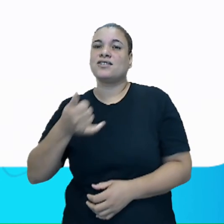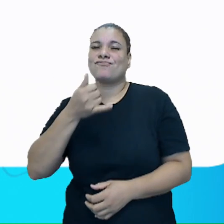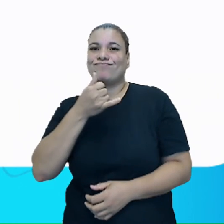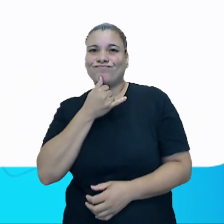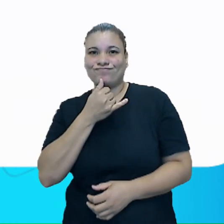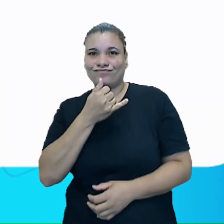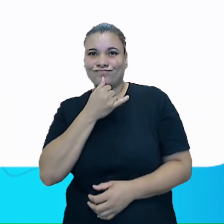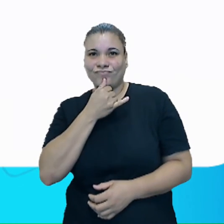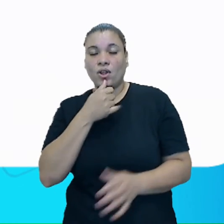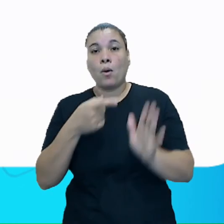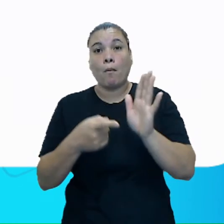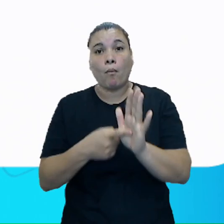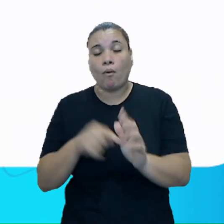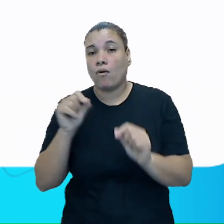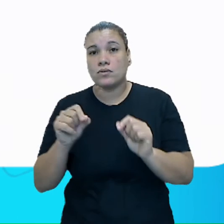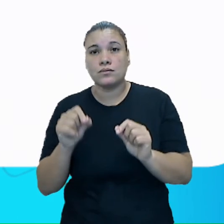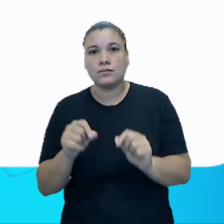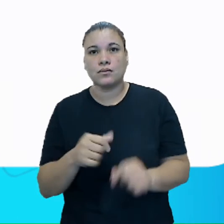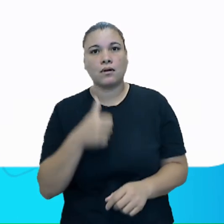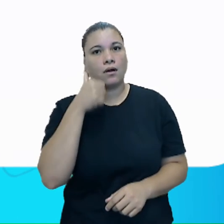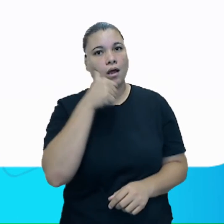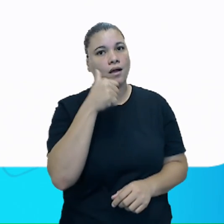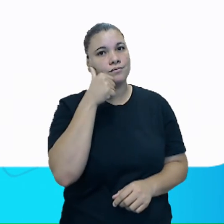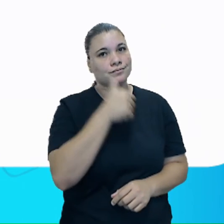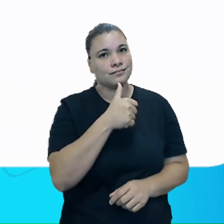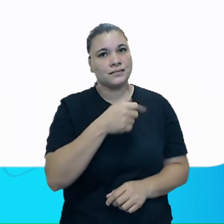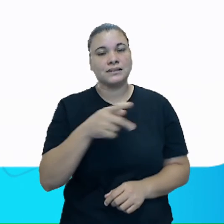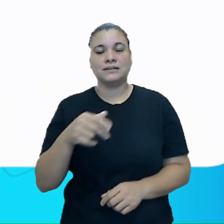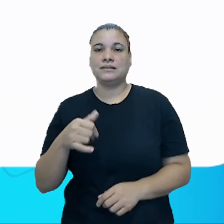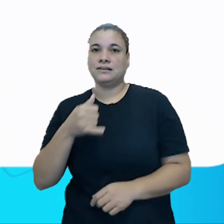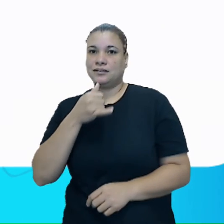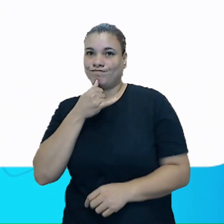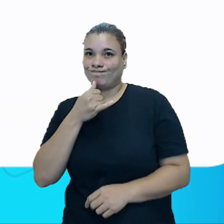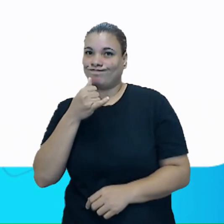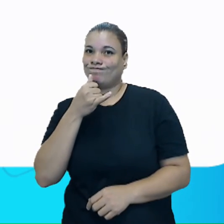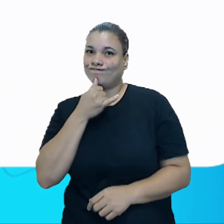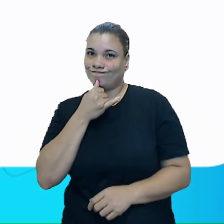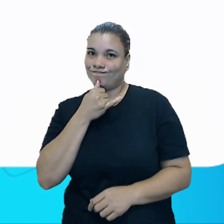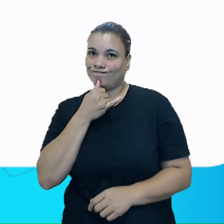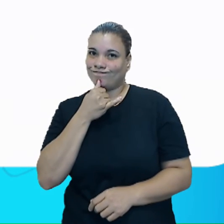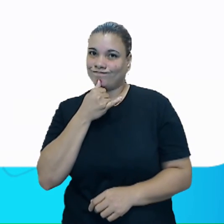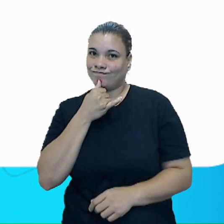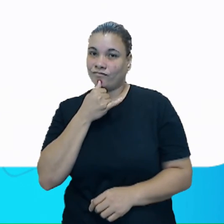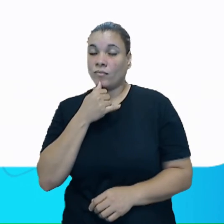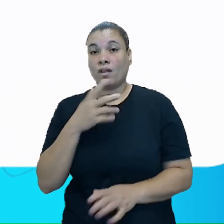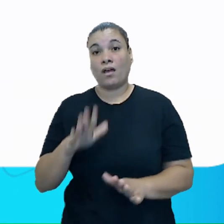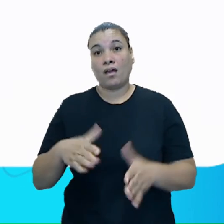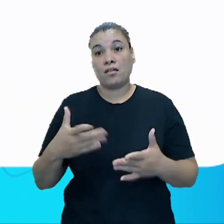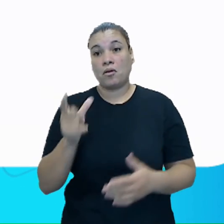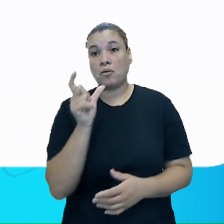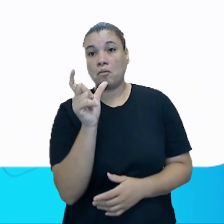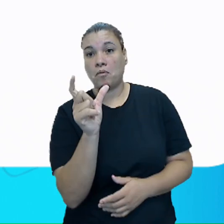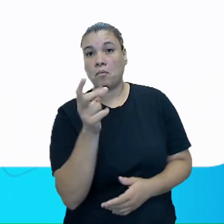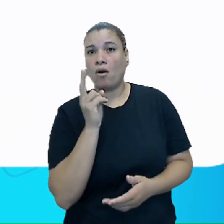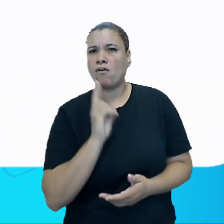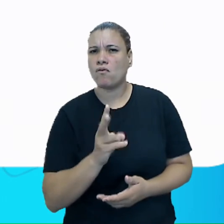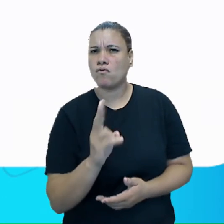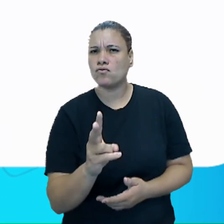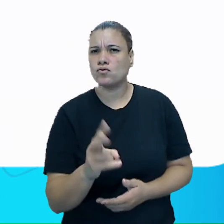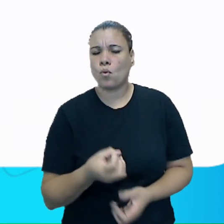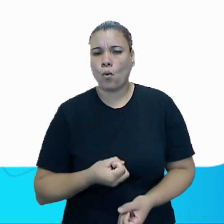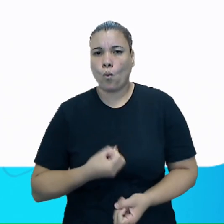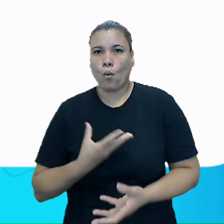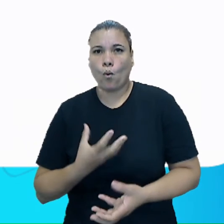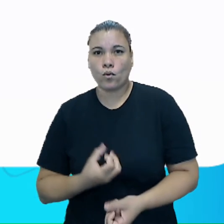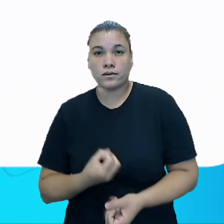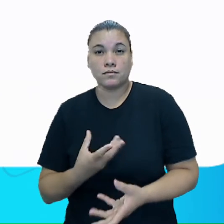Também não é predicado verbal. Continua, expressa o quê? O estado, né? O estado de como a